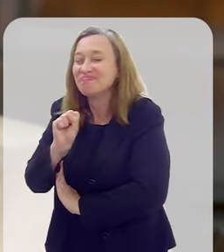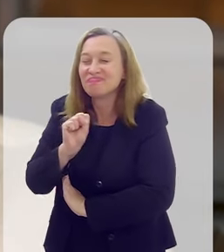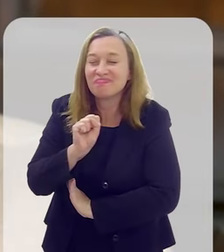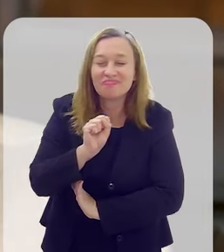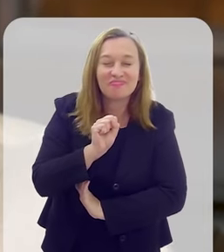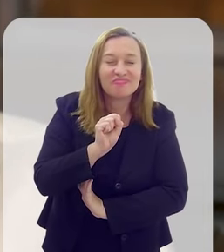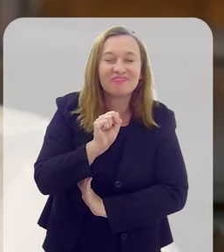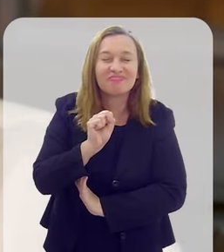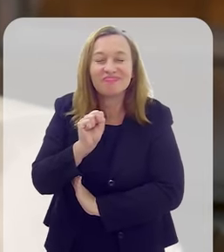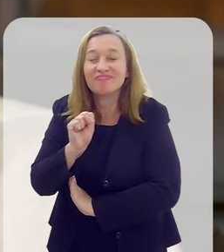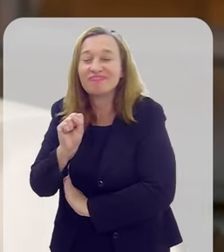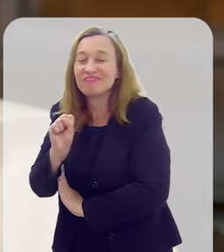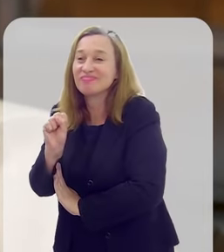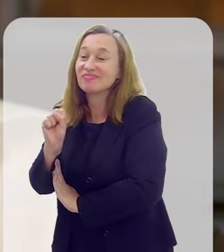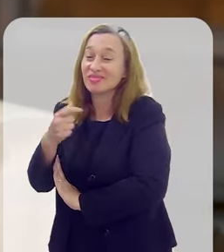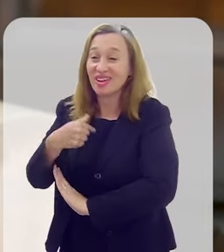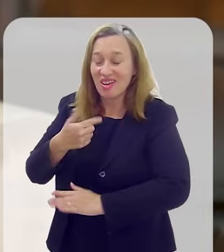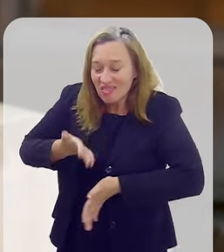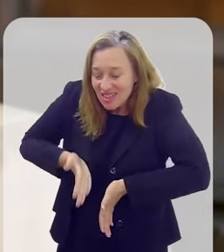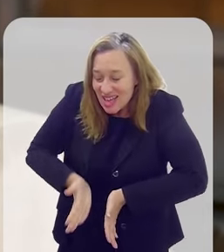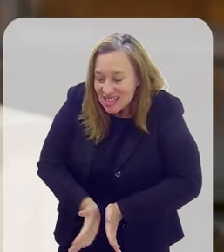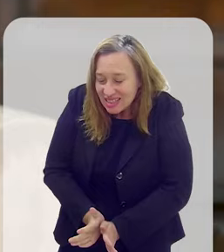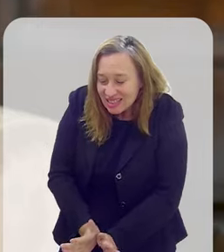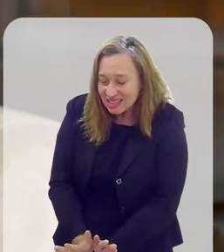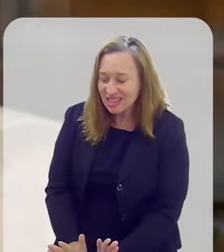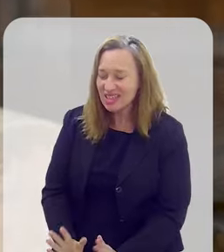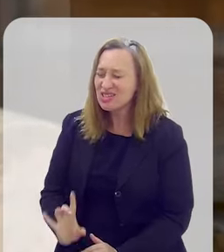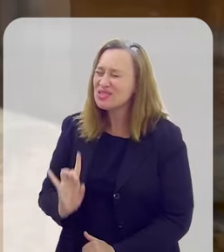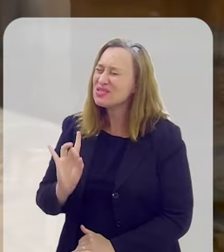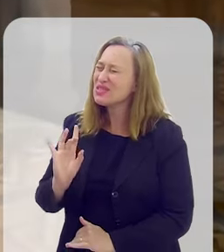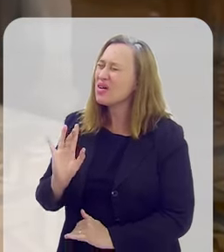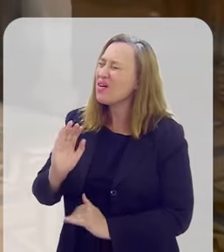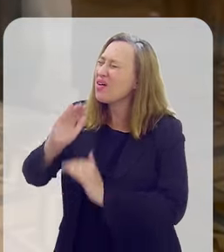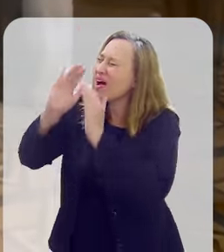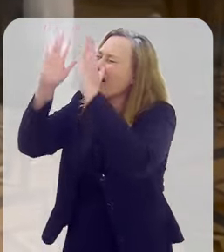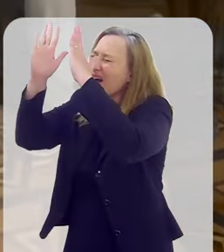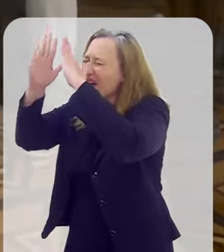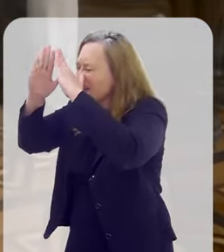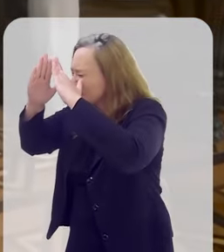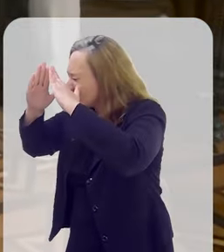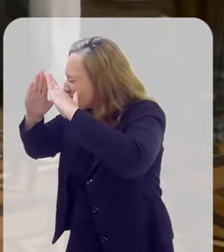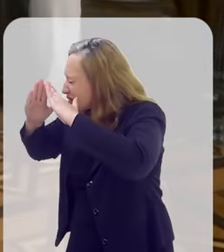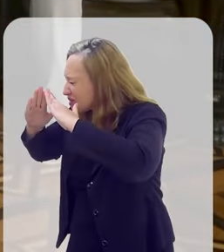tocar n PR ti